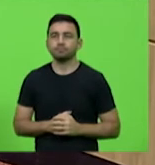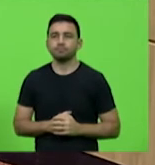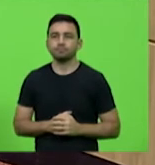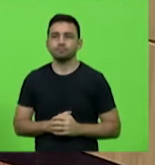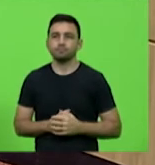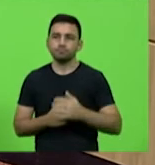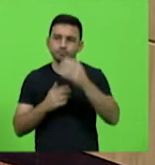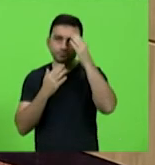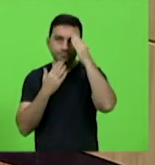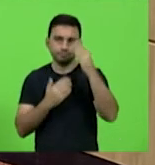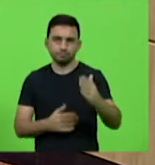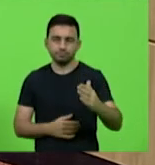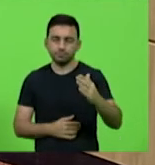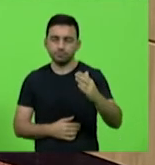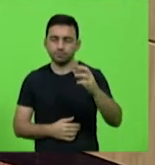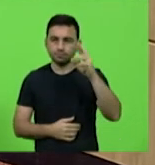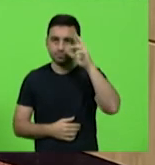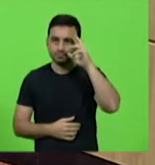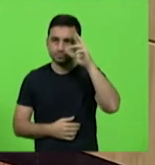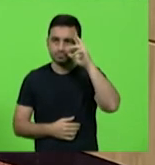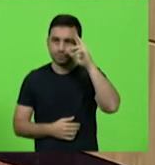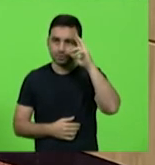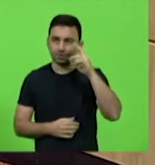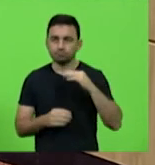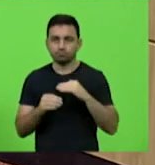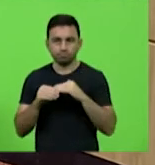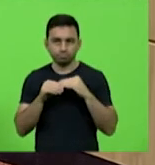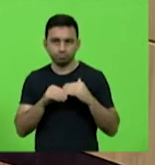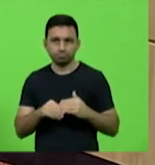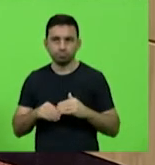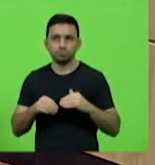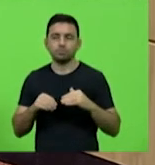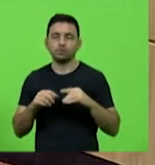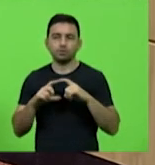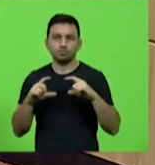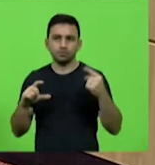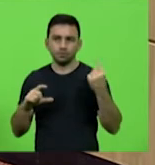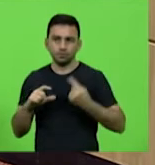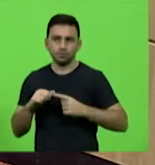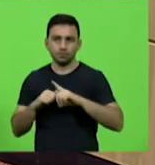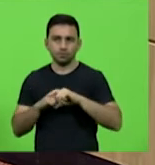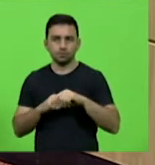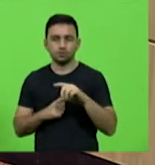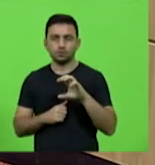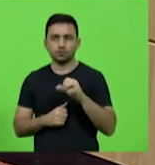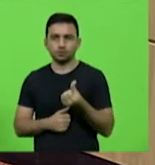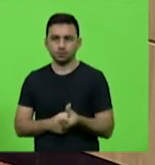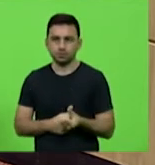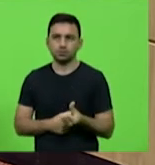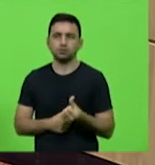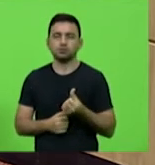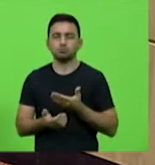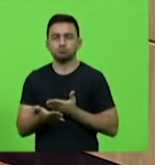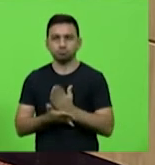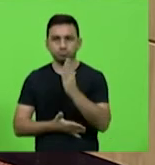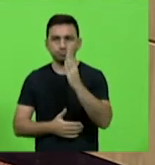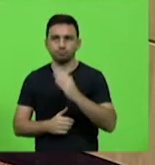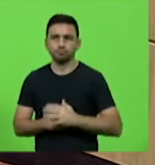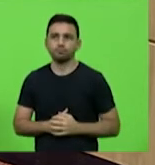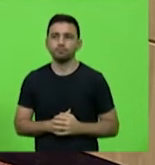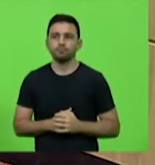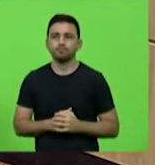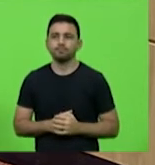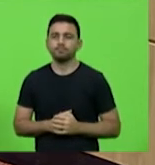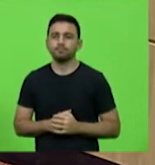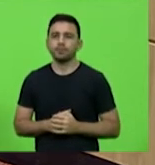Obrigado, deputado Alba. Em consonância com o parágrafo 1º do artigo número 106 do Regimento Interno, dou-as por aprovado. Eu